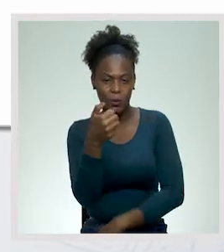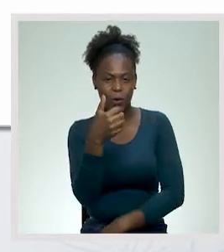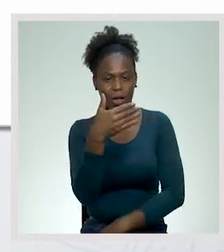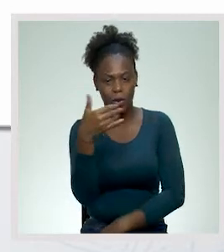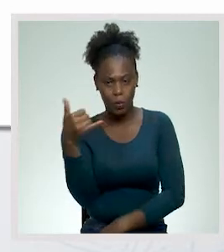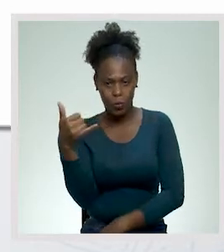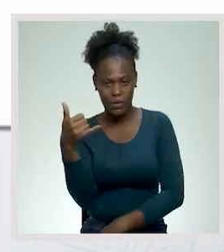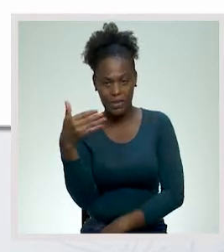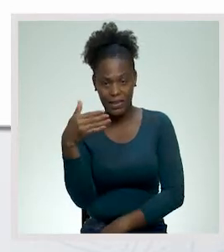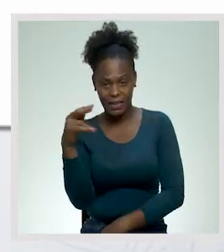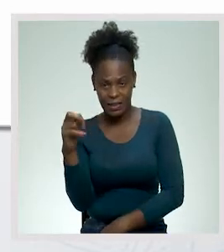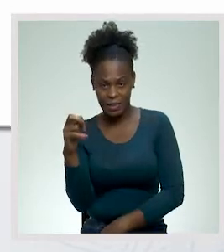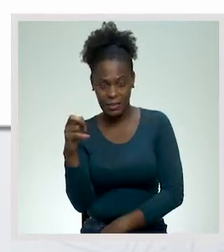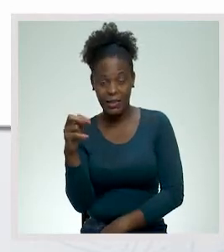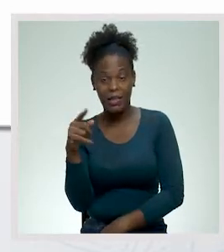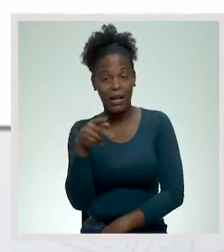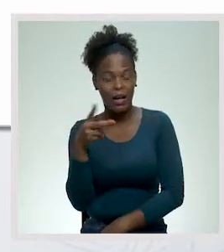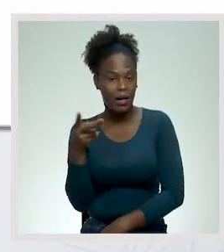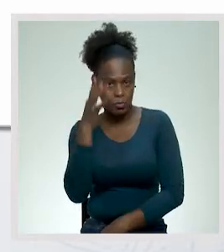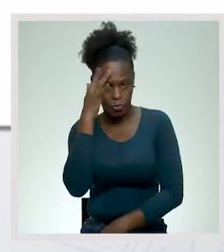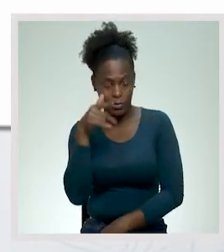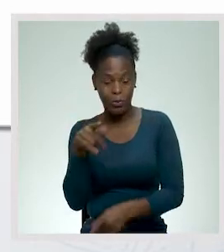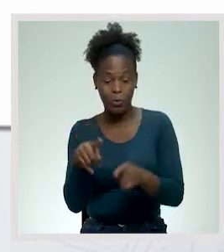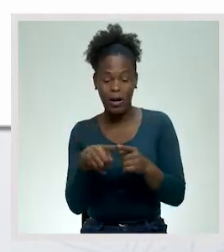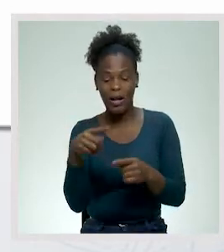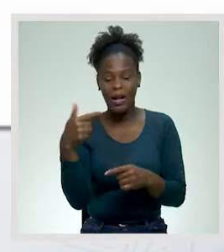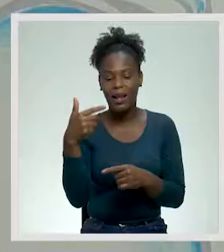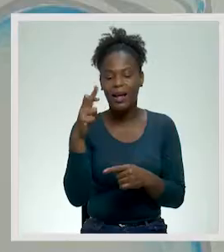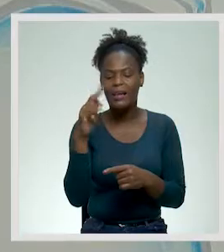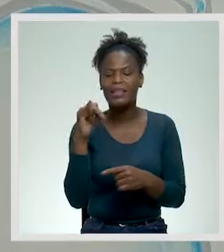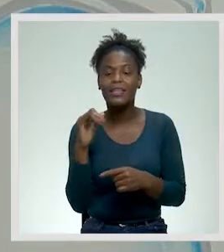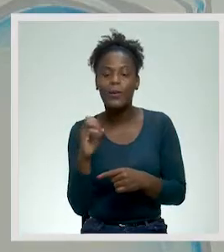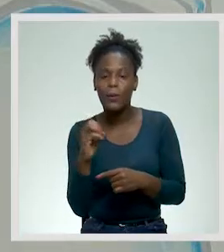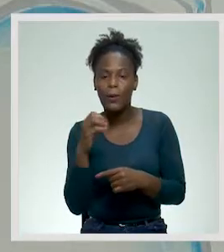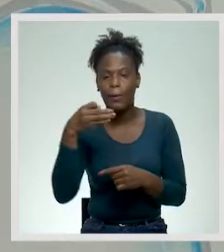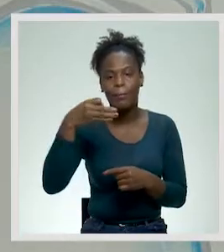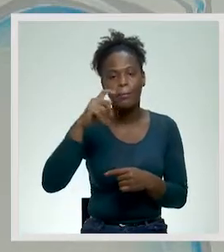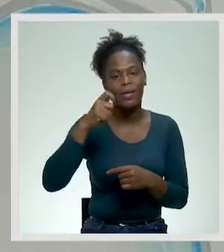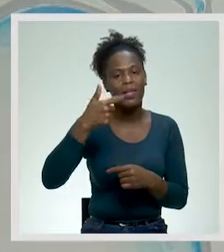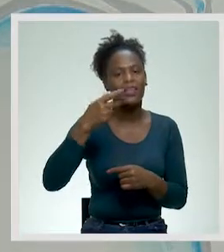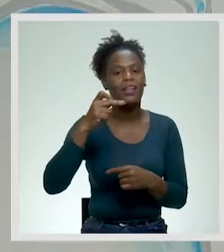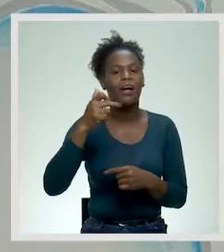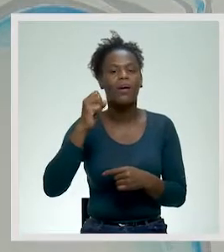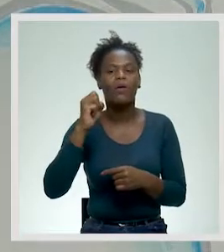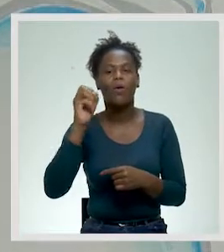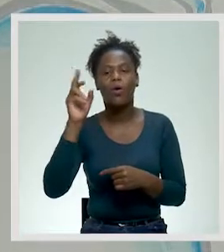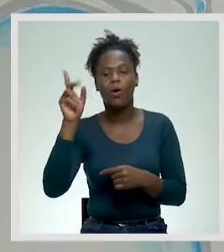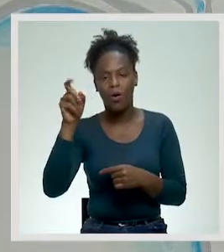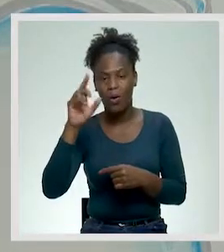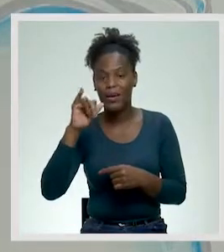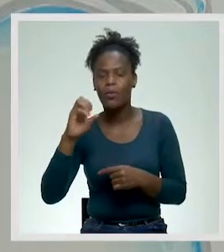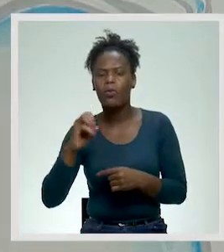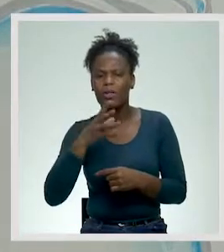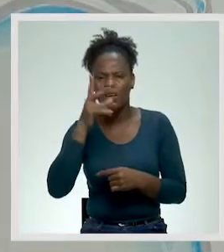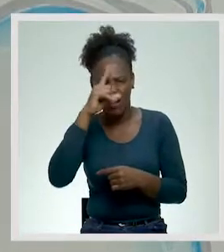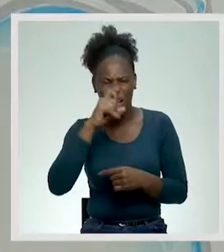12, 13 é trio pitagórico. Atenção! Qual é a definição de trio pitagórico?